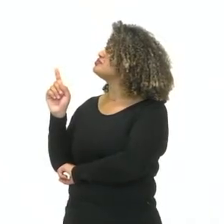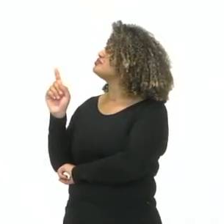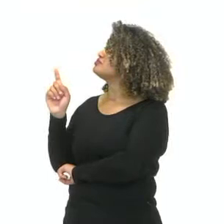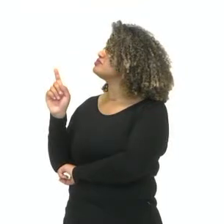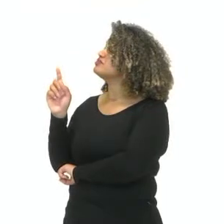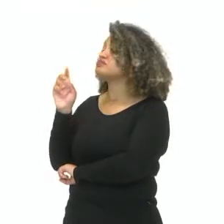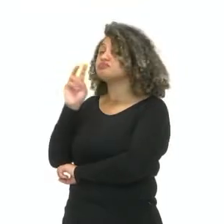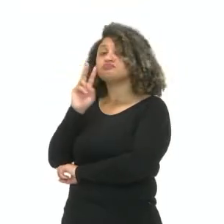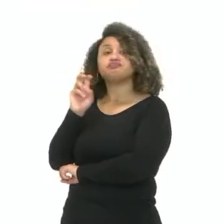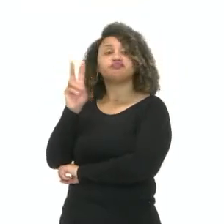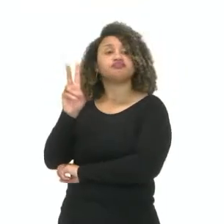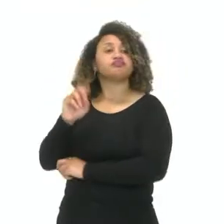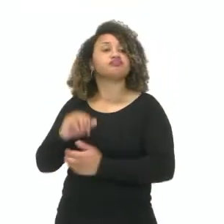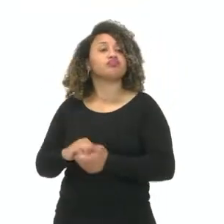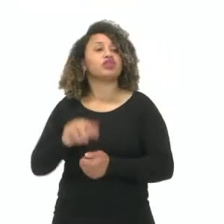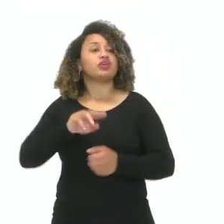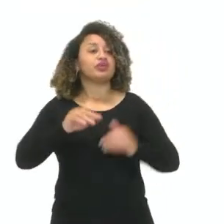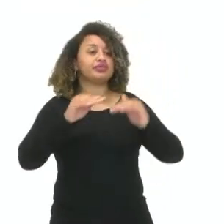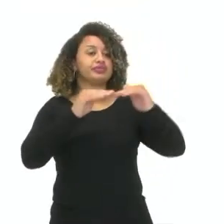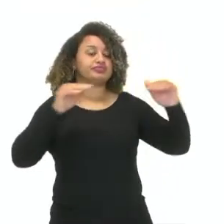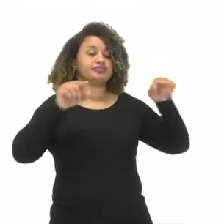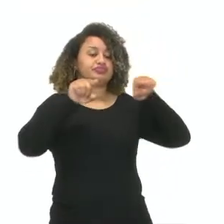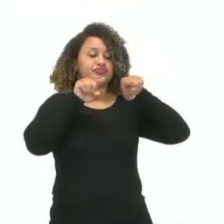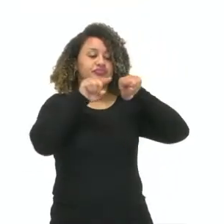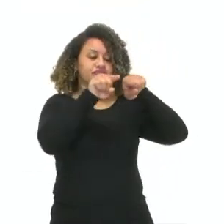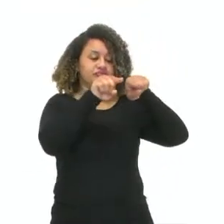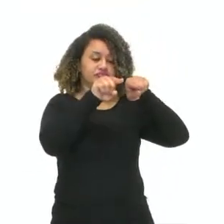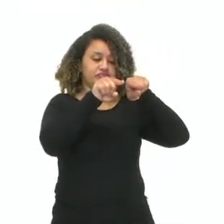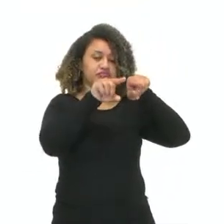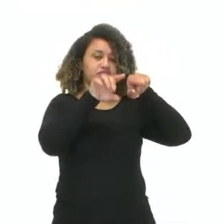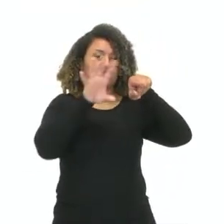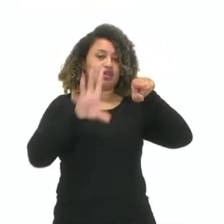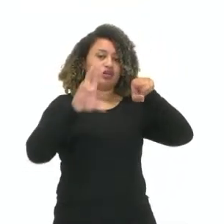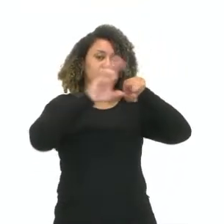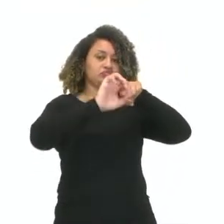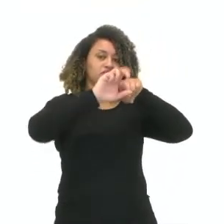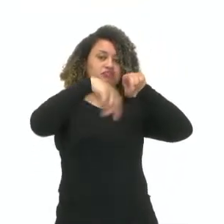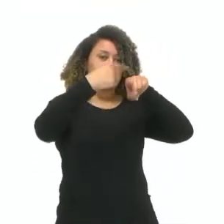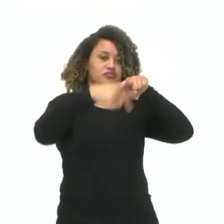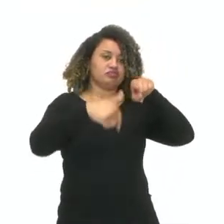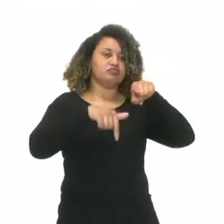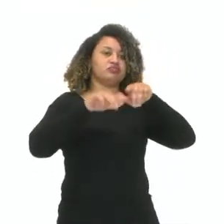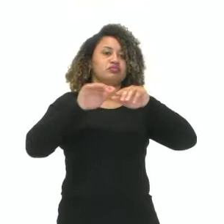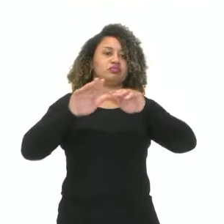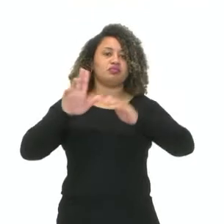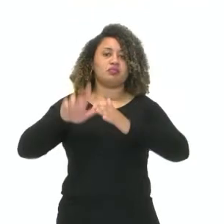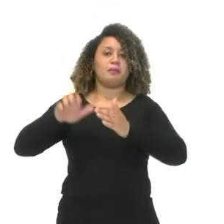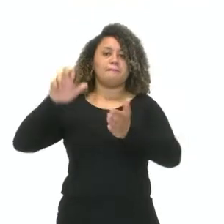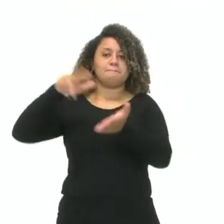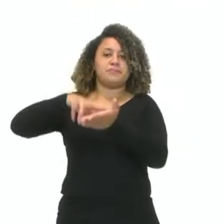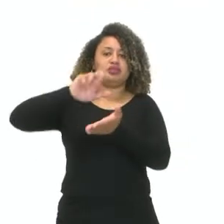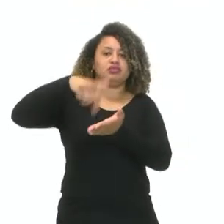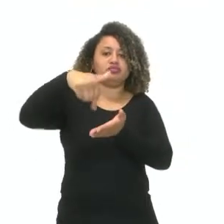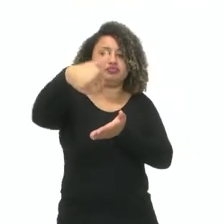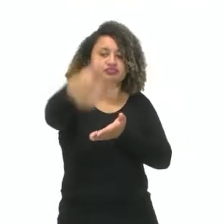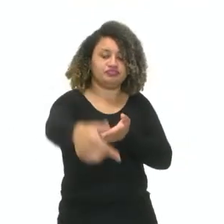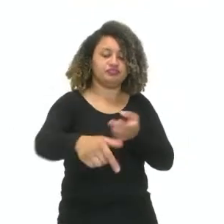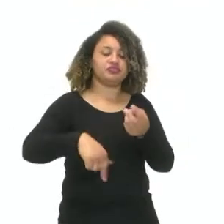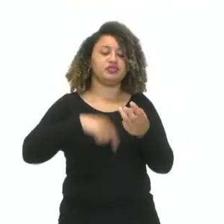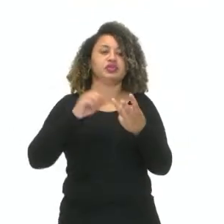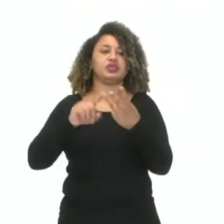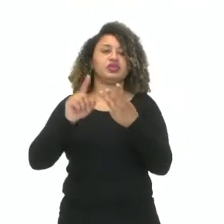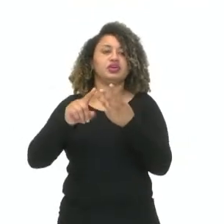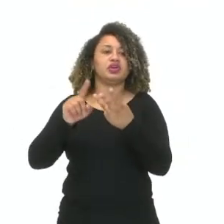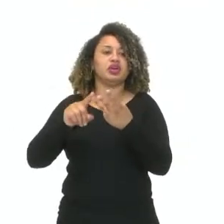salto sobre a mesa, a trave de equilíbrio e o solo, tá? O masculino, a barra fixa,